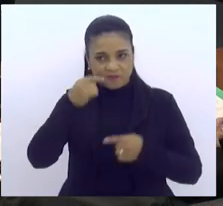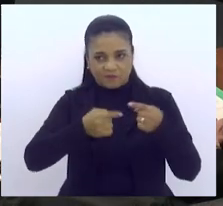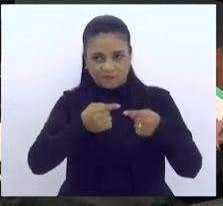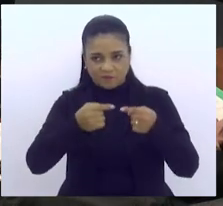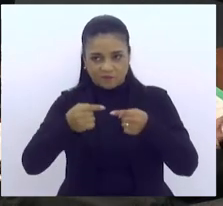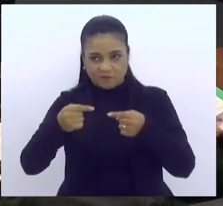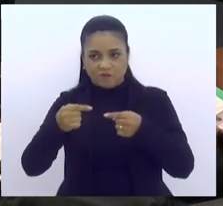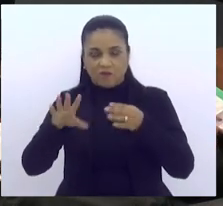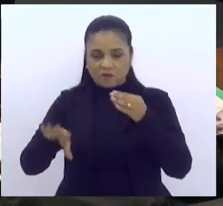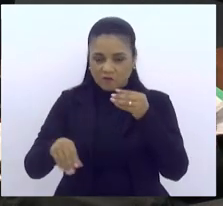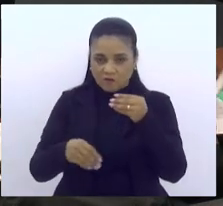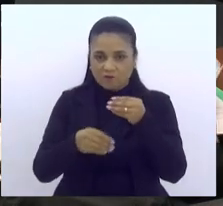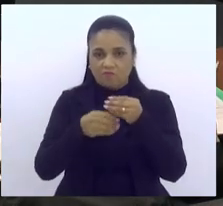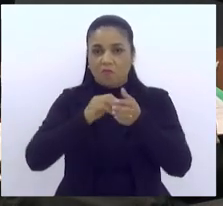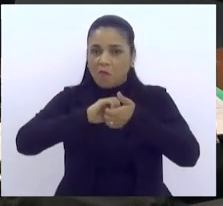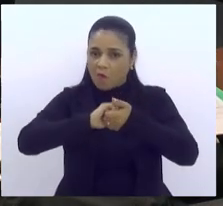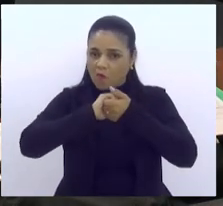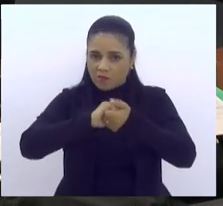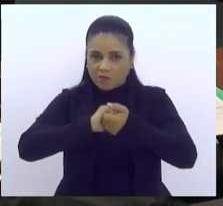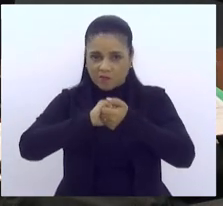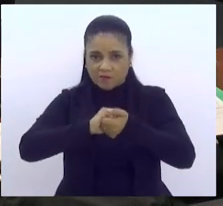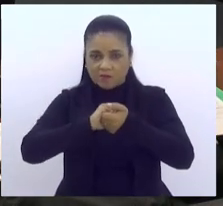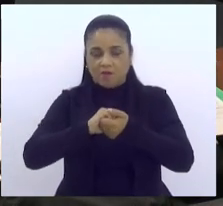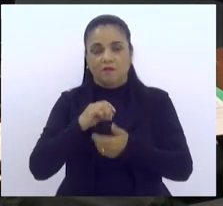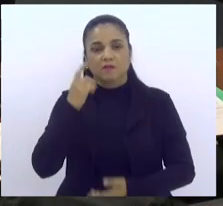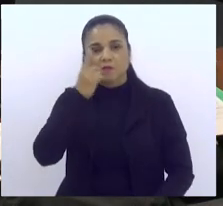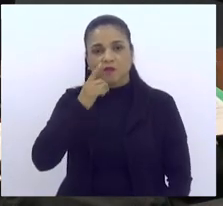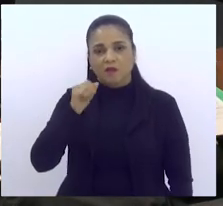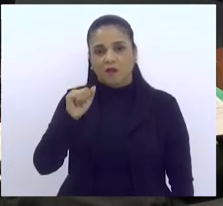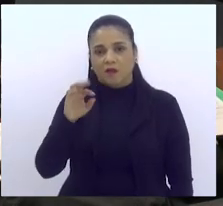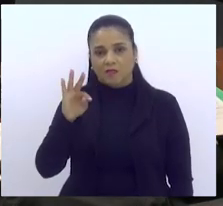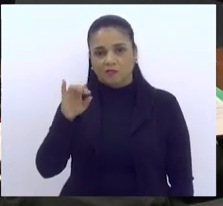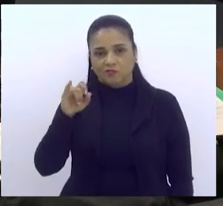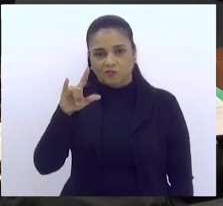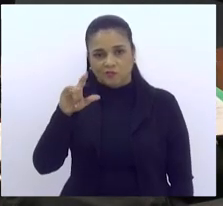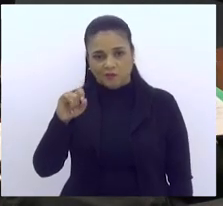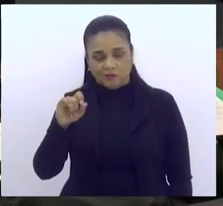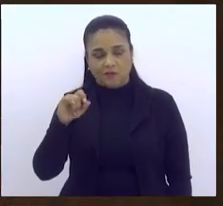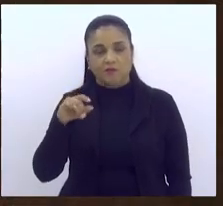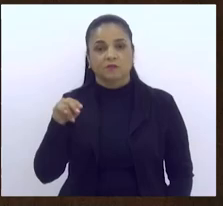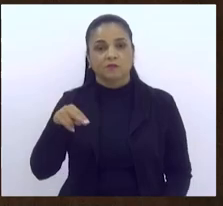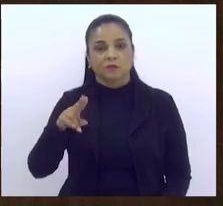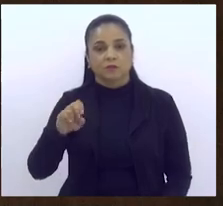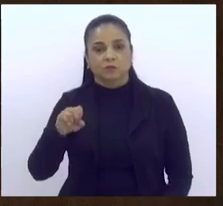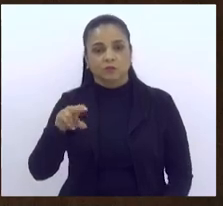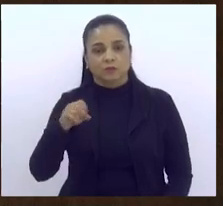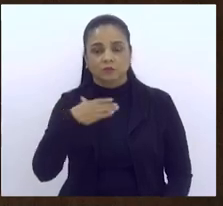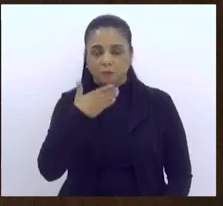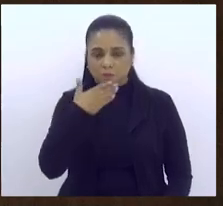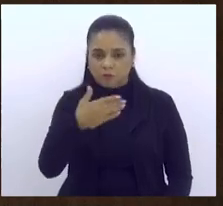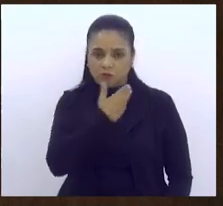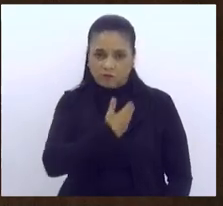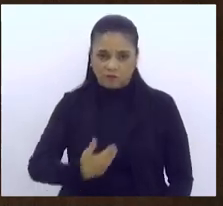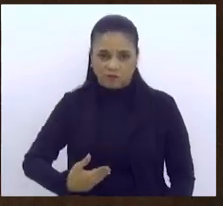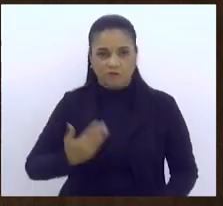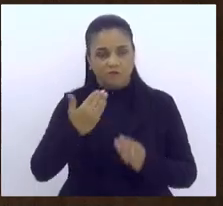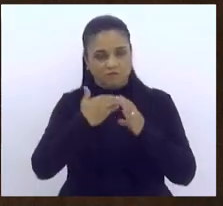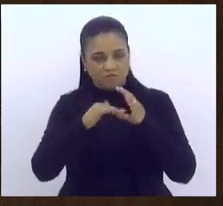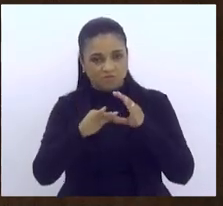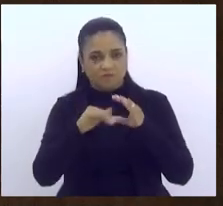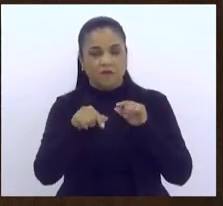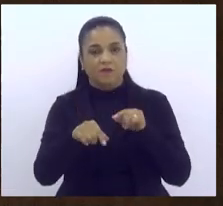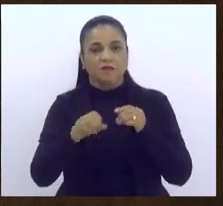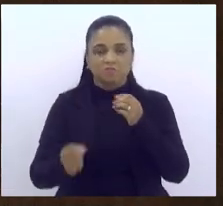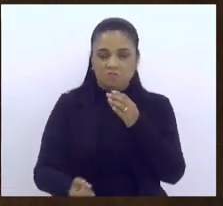queria cumprimentar o deputado Átila Nunes, solicitando ao excelentíssimo senhor governador, né, o envio de mensagens de pontos